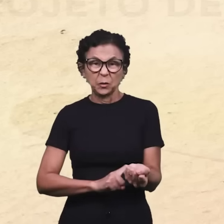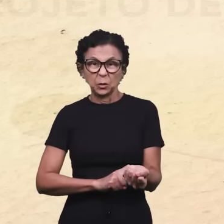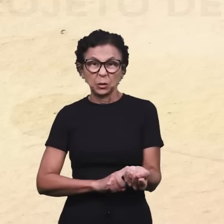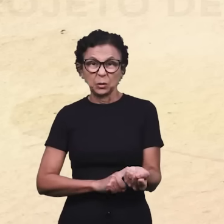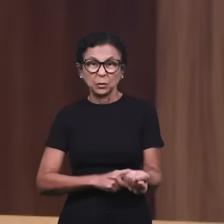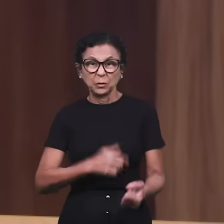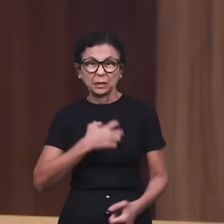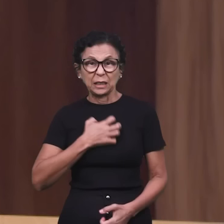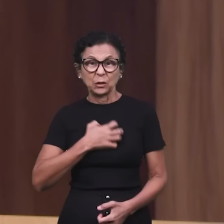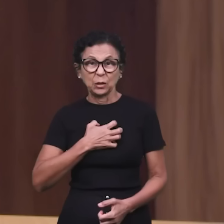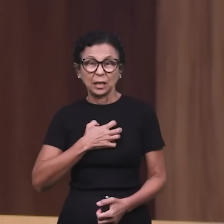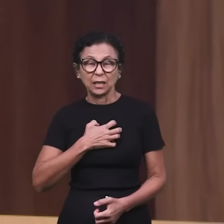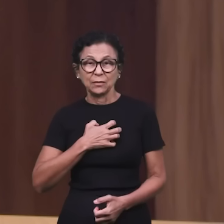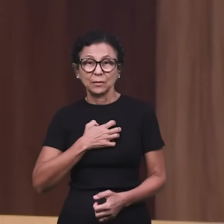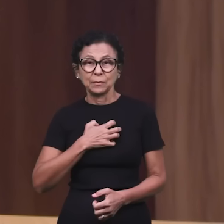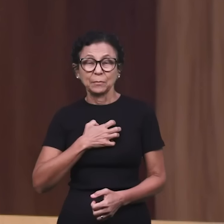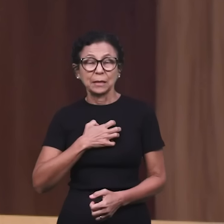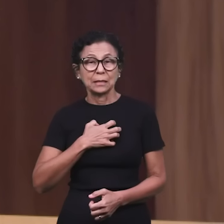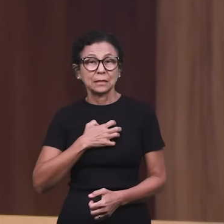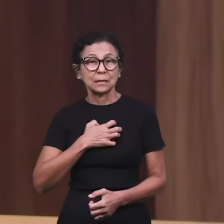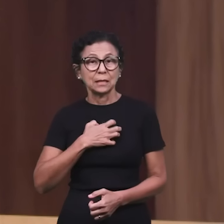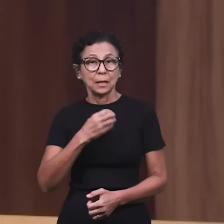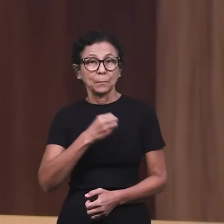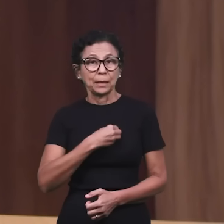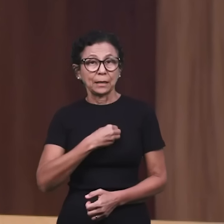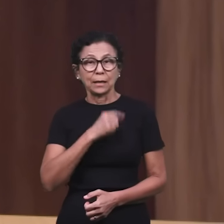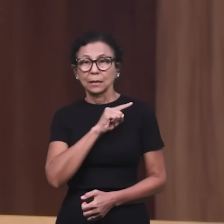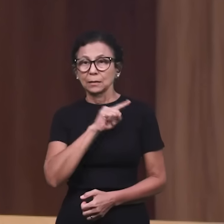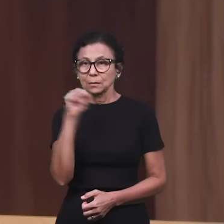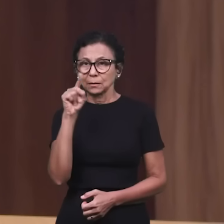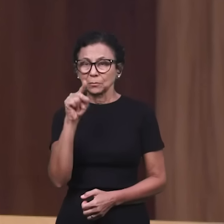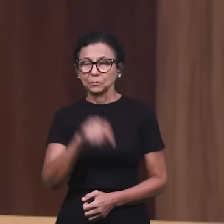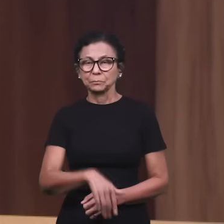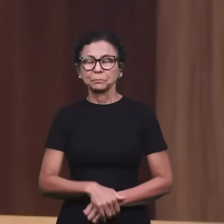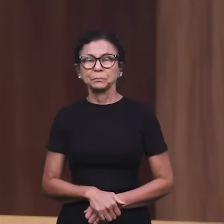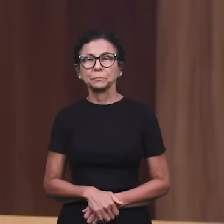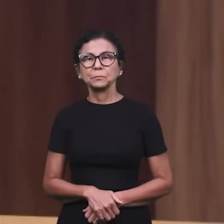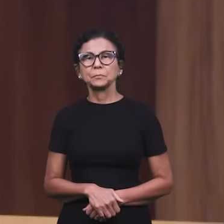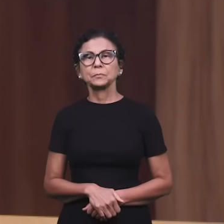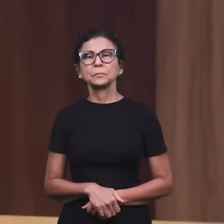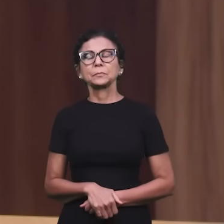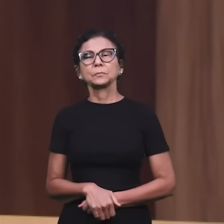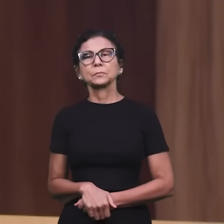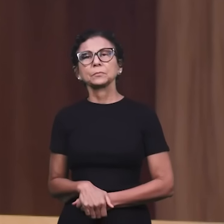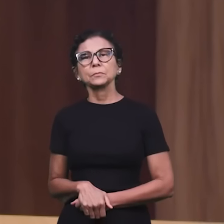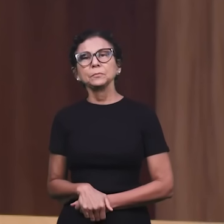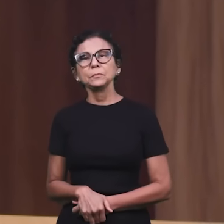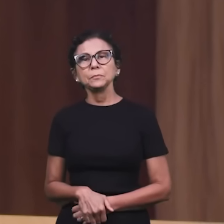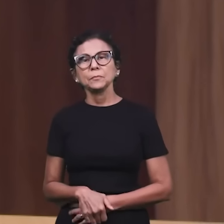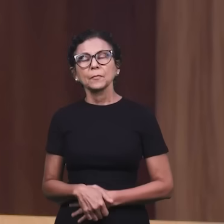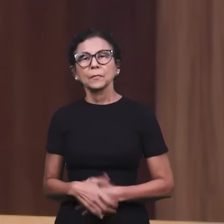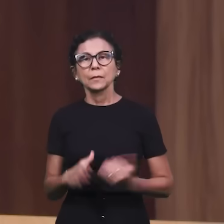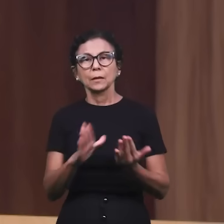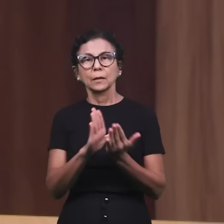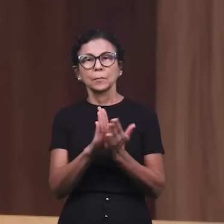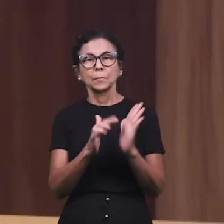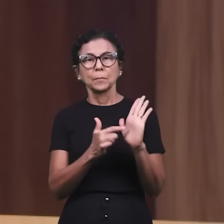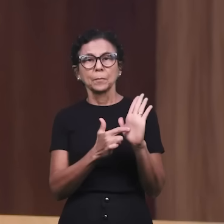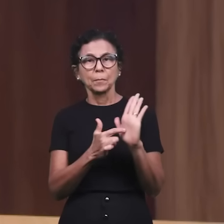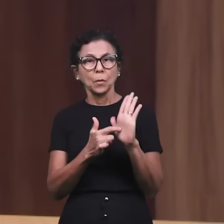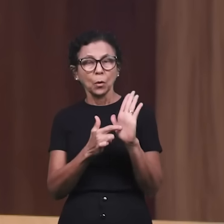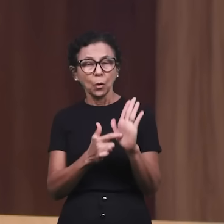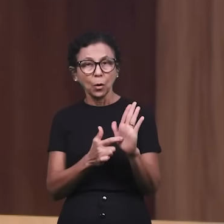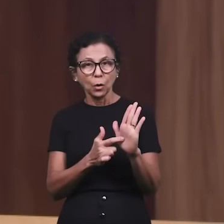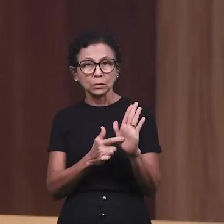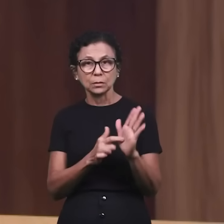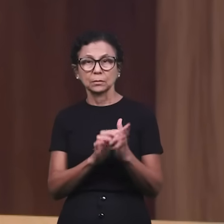irar e não pecar. E aí é um ponto que a gente falaria, porque a Bíblia fala sobre